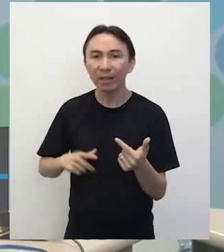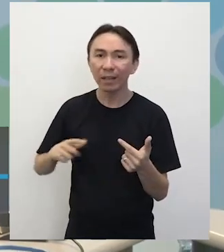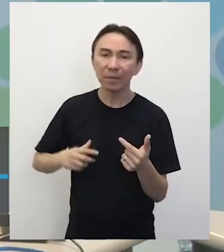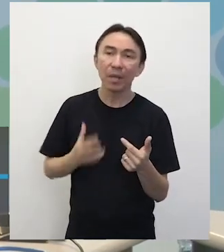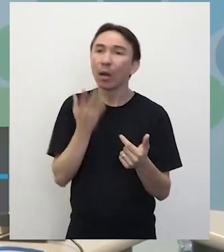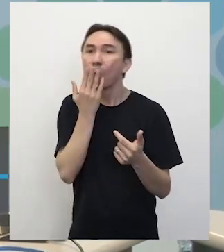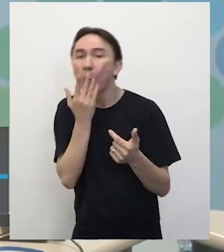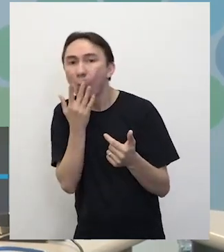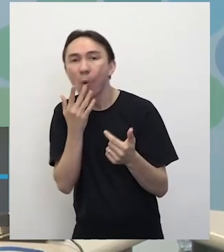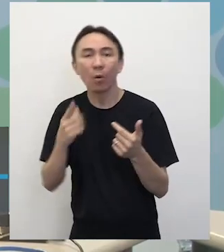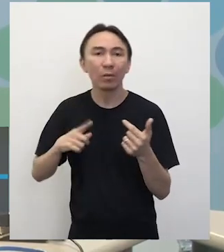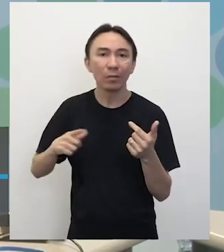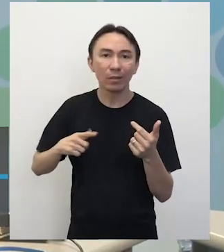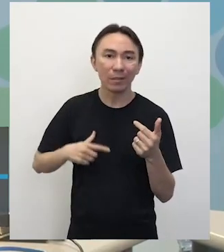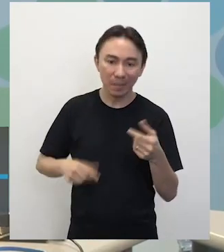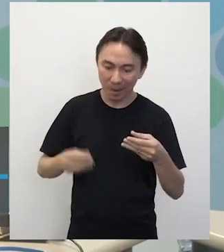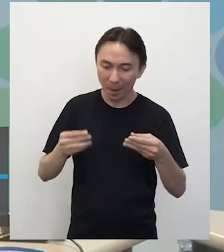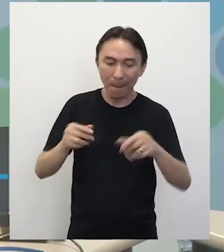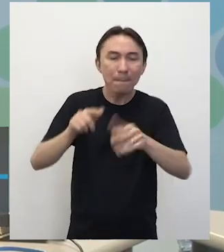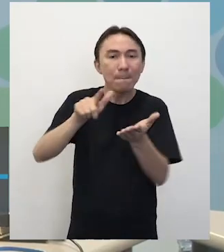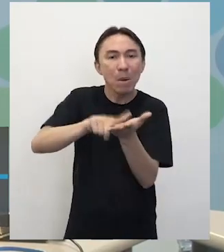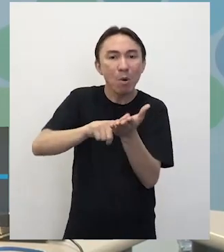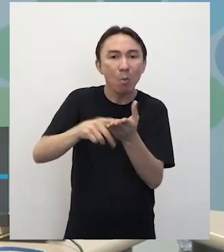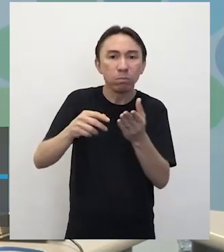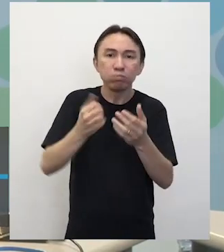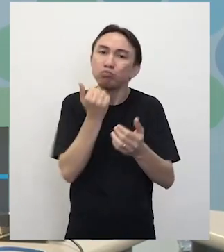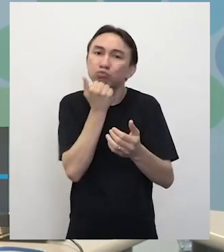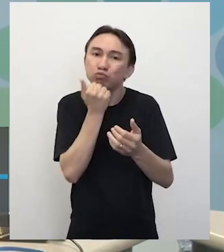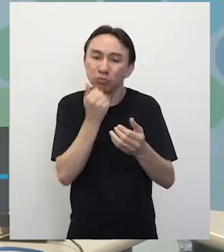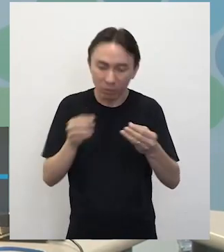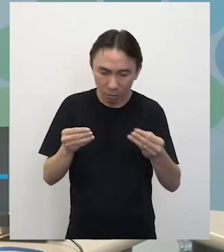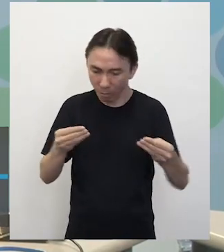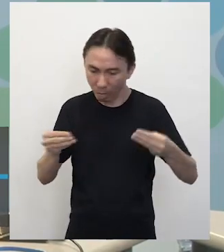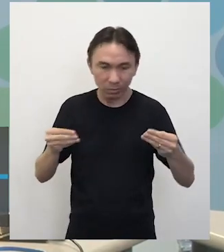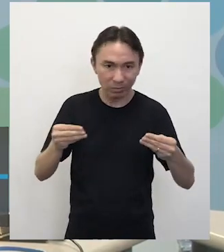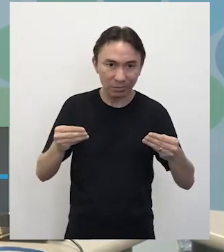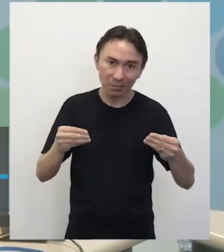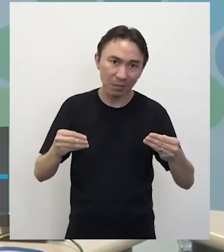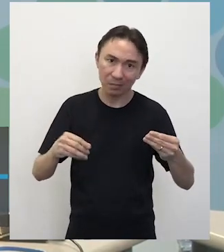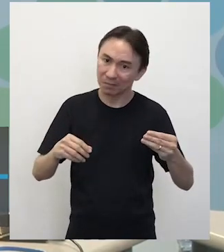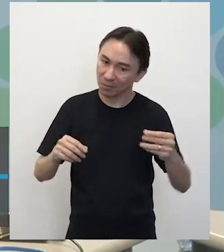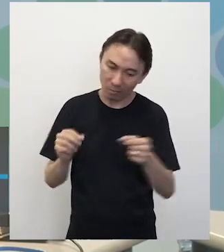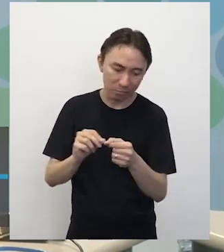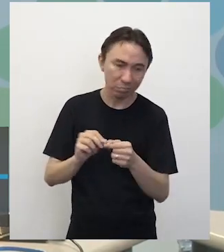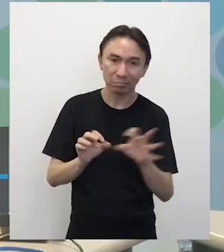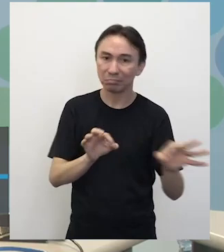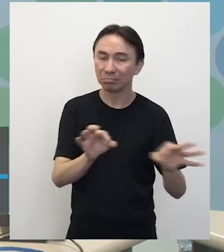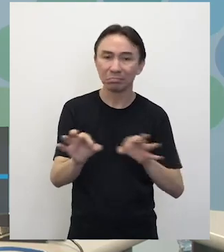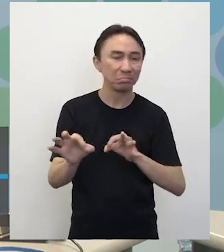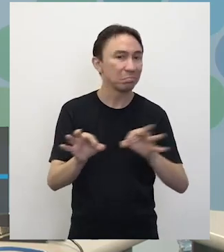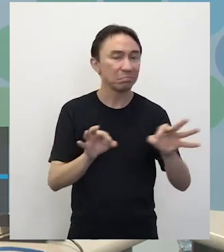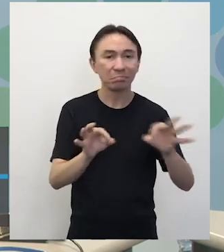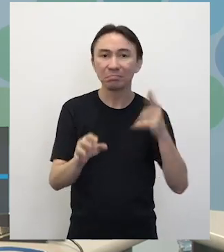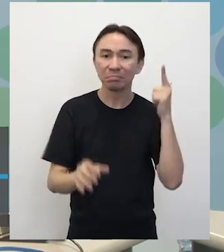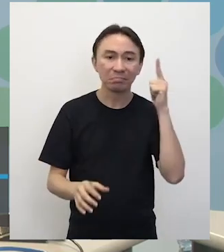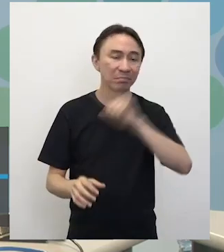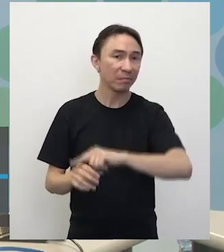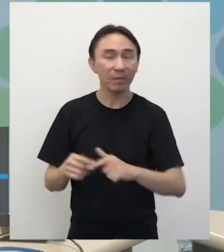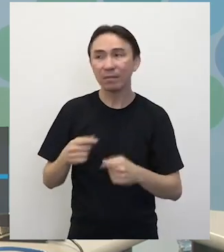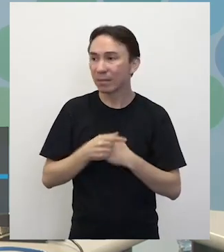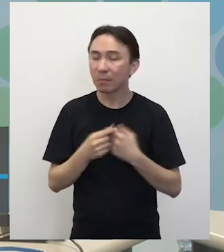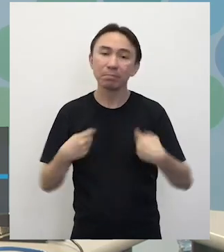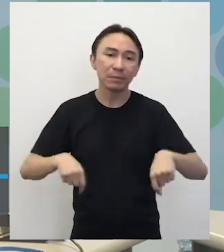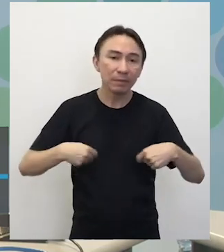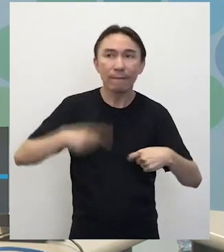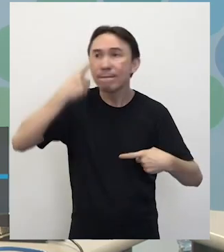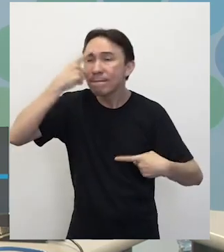a gente dava um jeito. Então, tem várias coisas que é interessante você avaliar quando você está criando um projeto, né? Tem criatividade, tem a questão